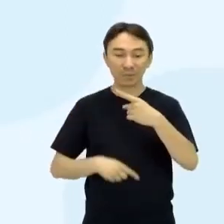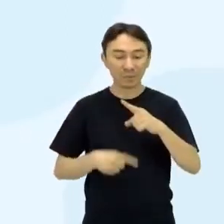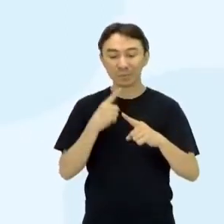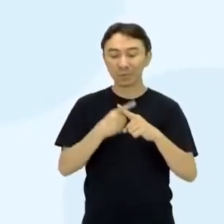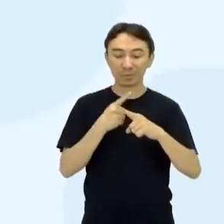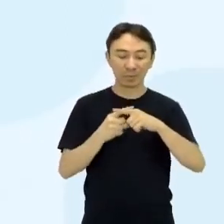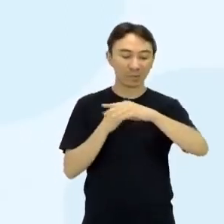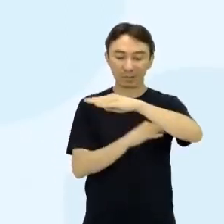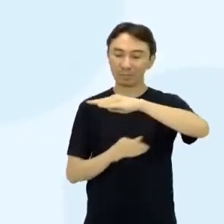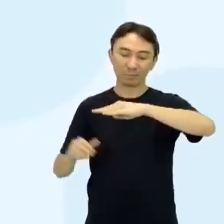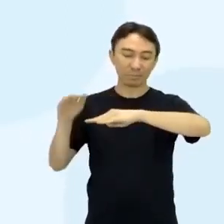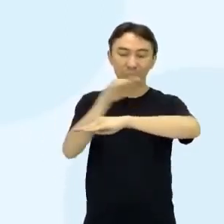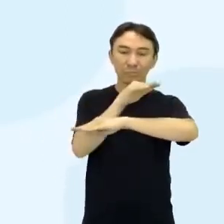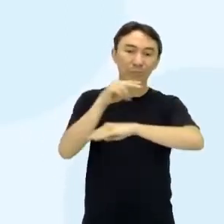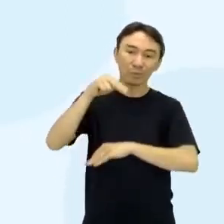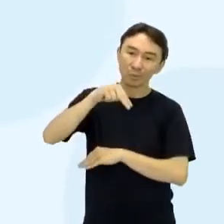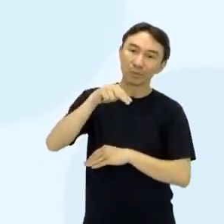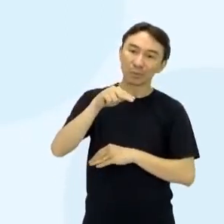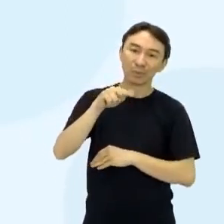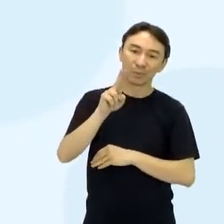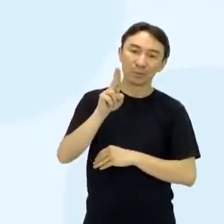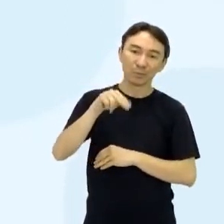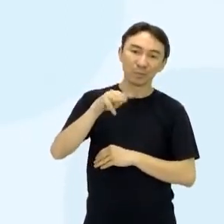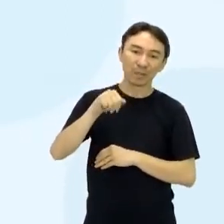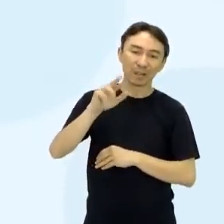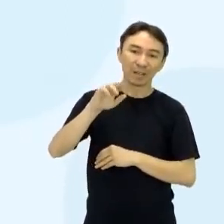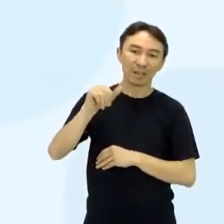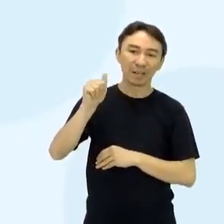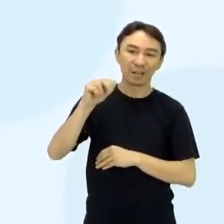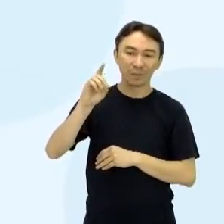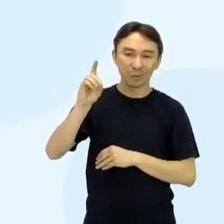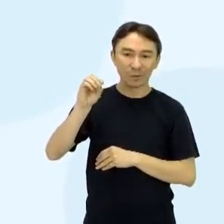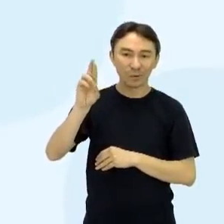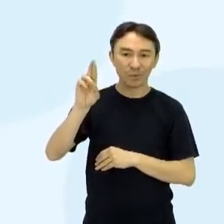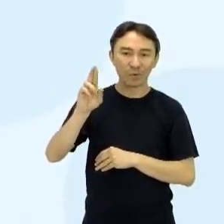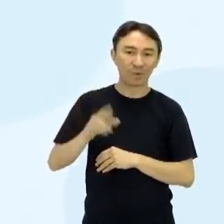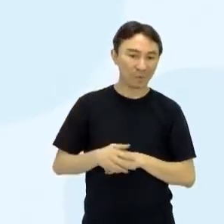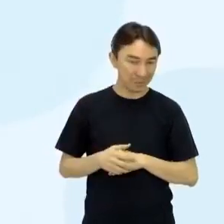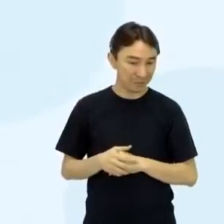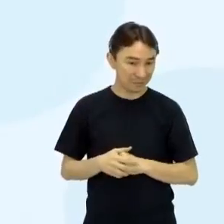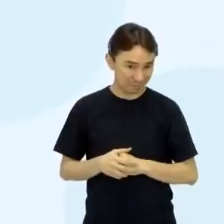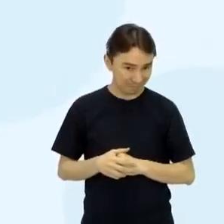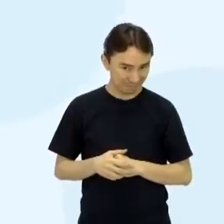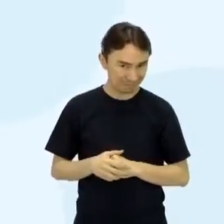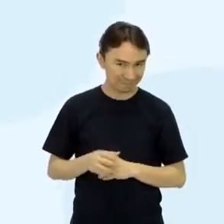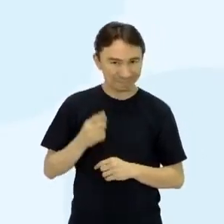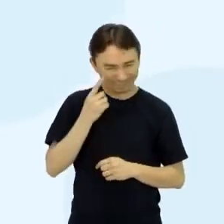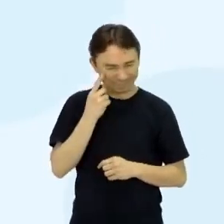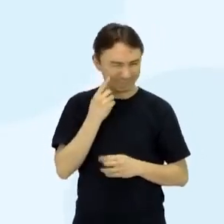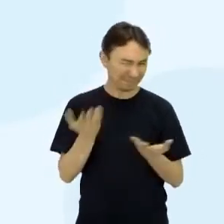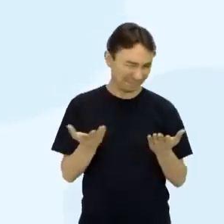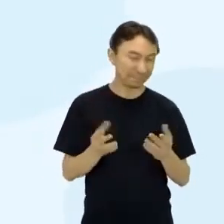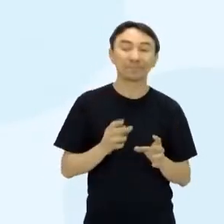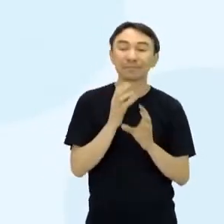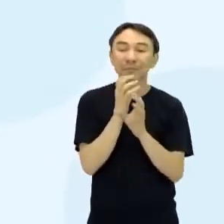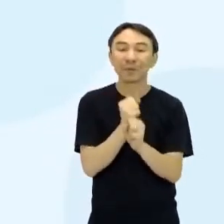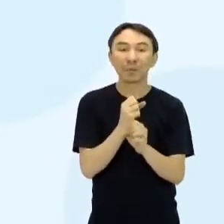numerador, que é o número de cima, para determinar a parte que queremos do valor. Então, olha só. Vamos